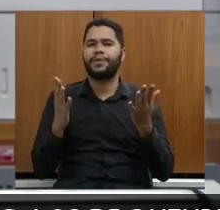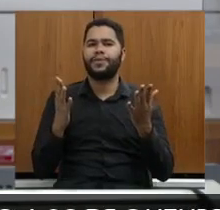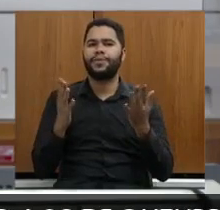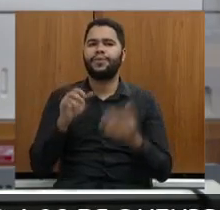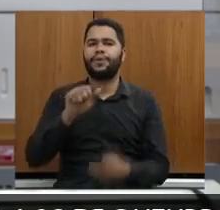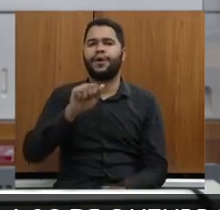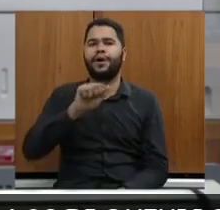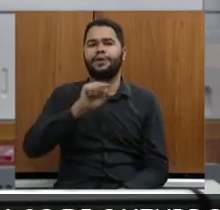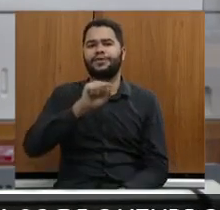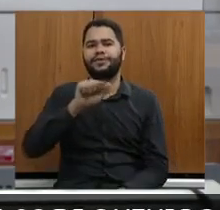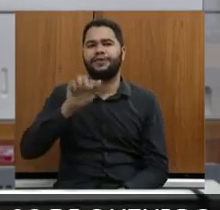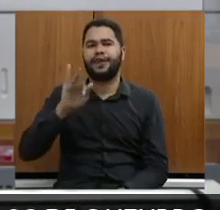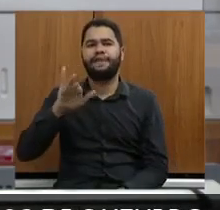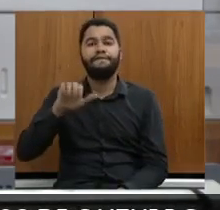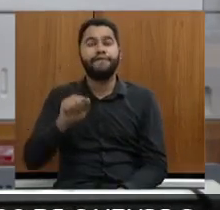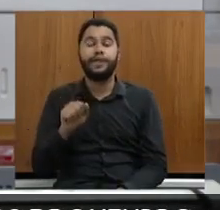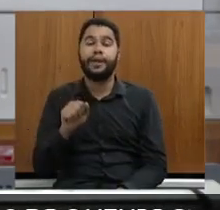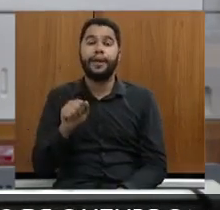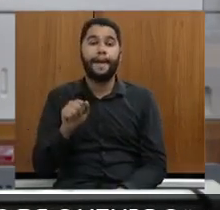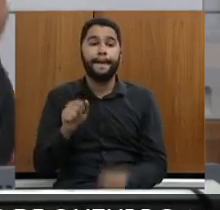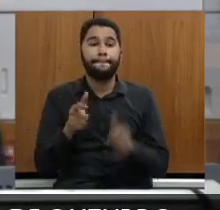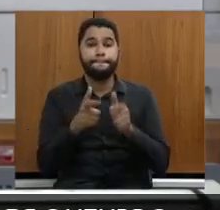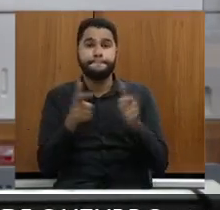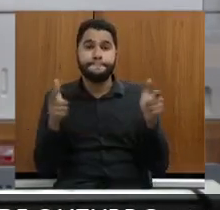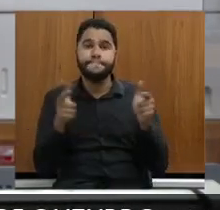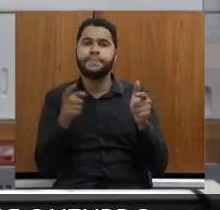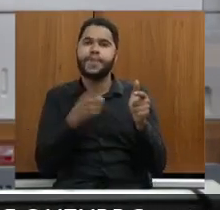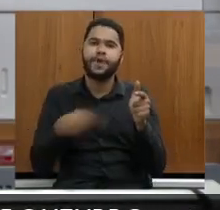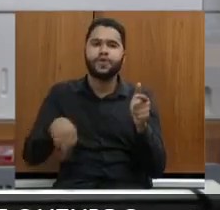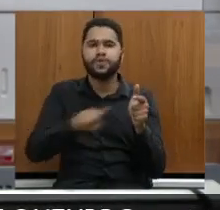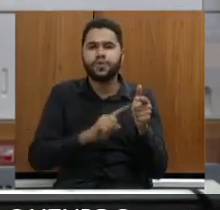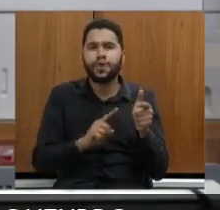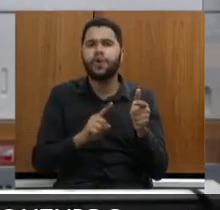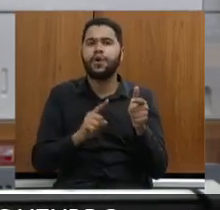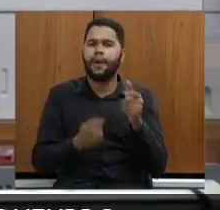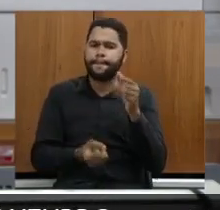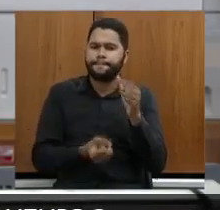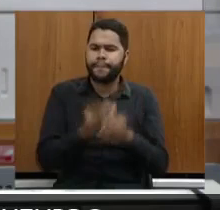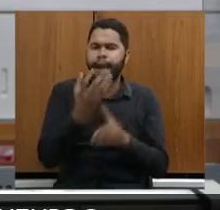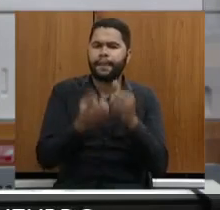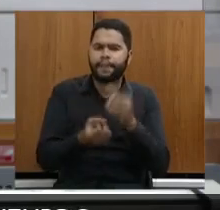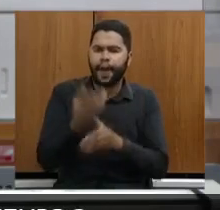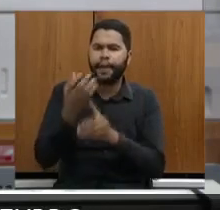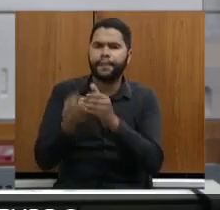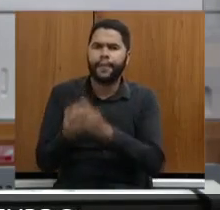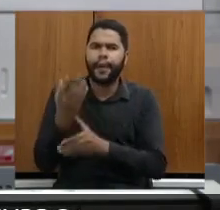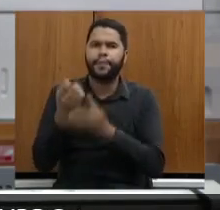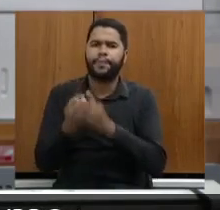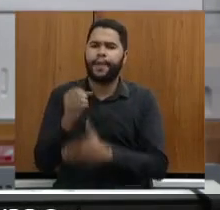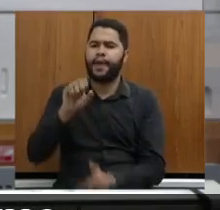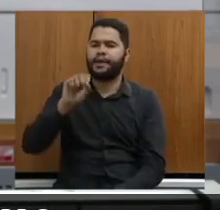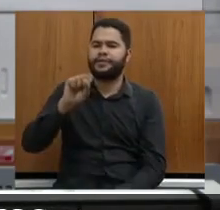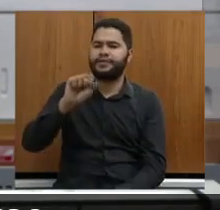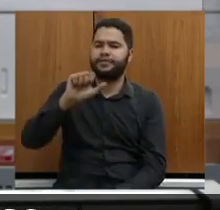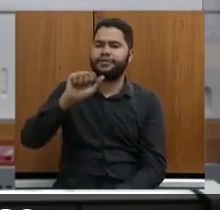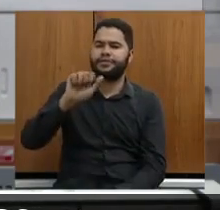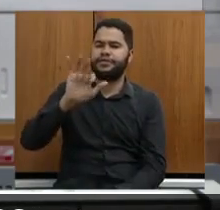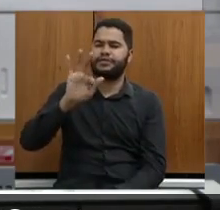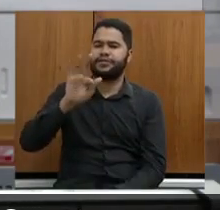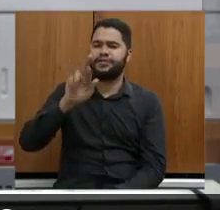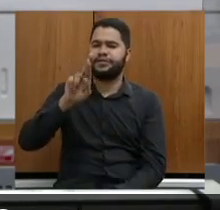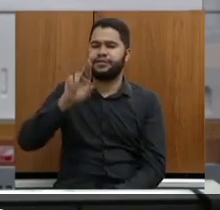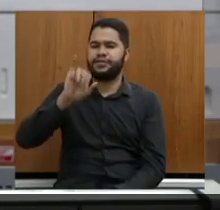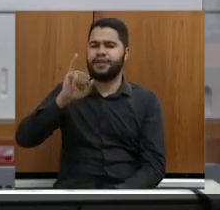safrinha né eu grande parte de da nossa da nossa produção de safrinha é